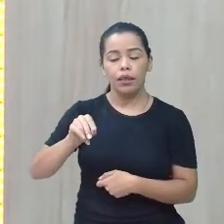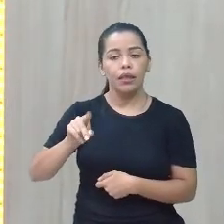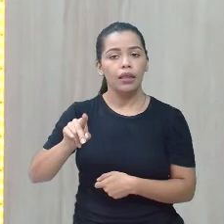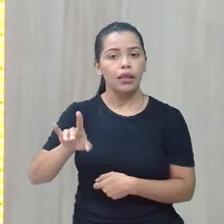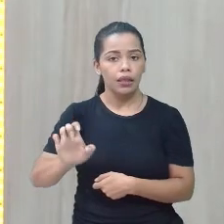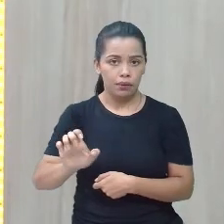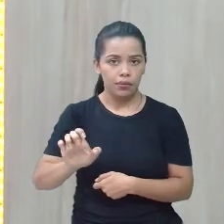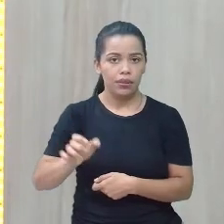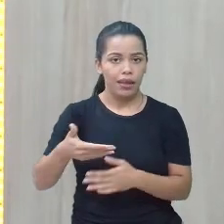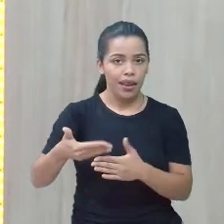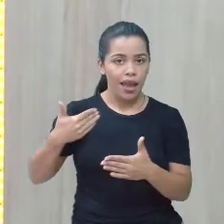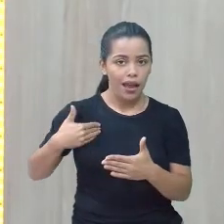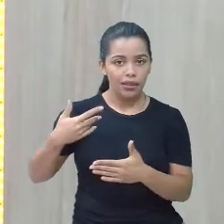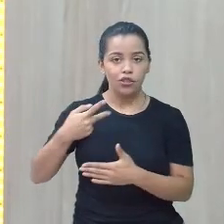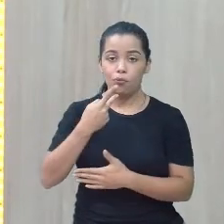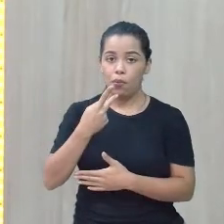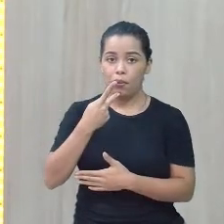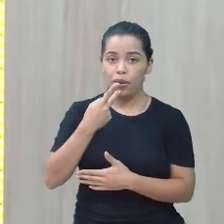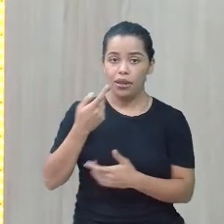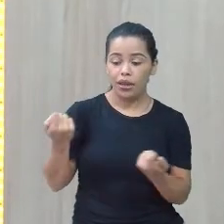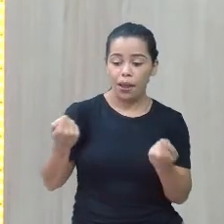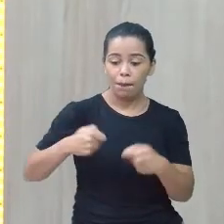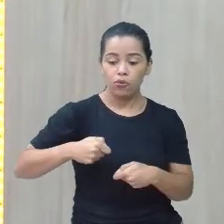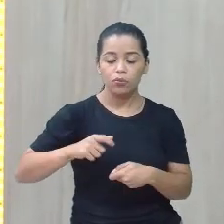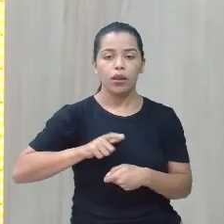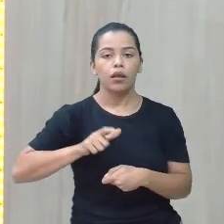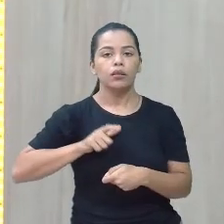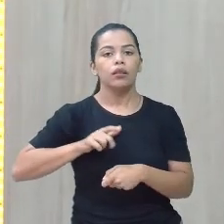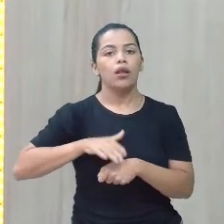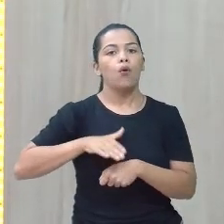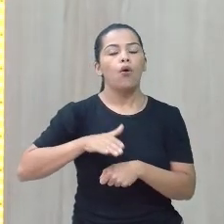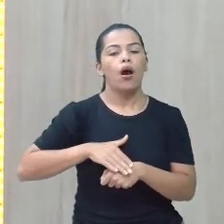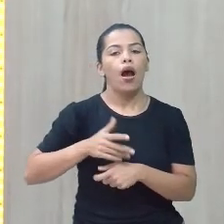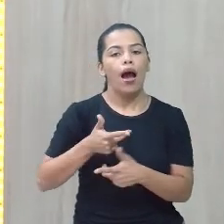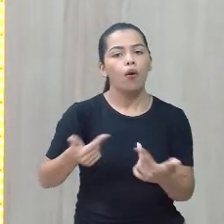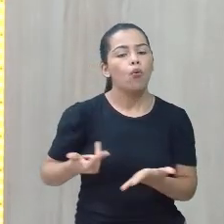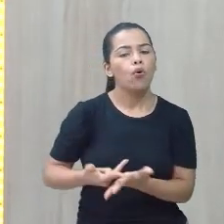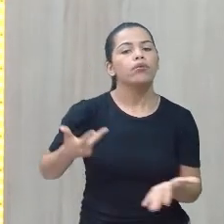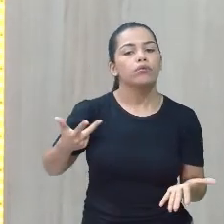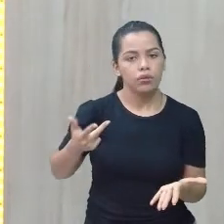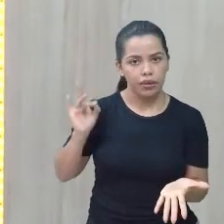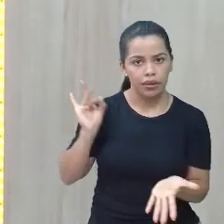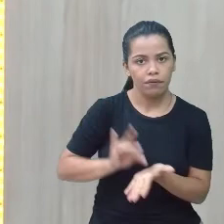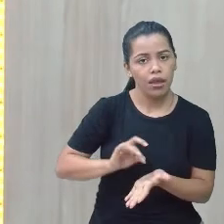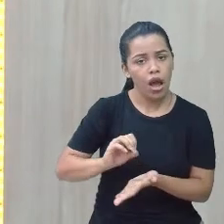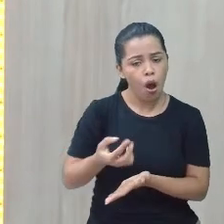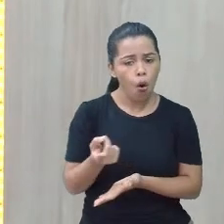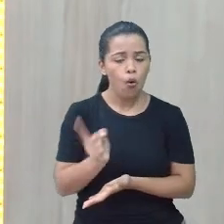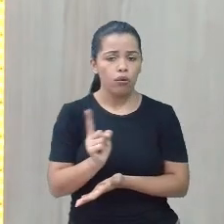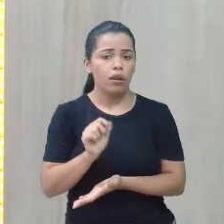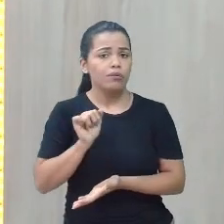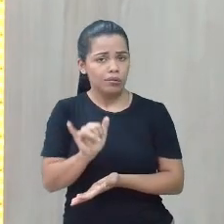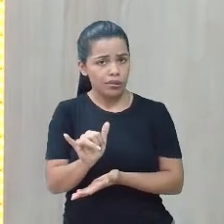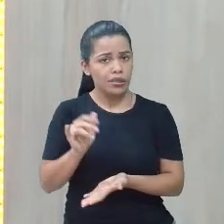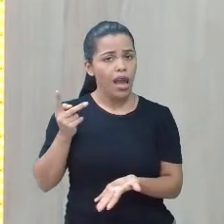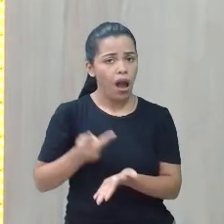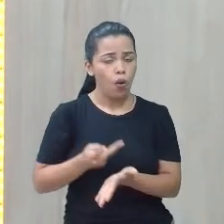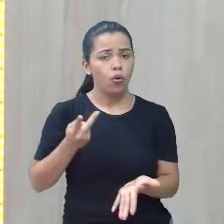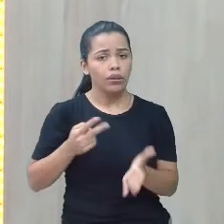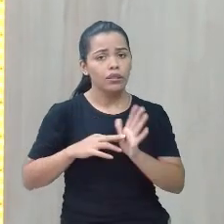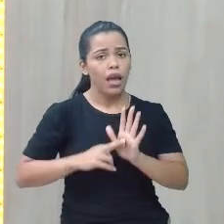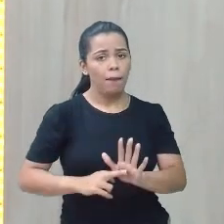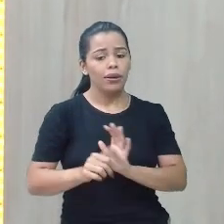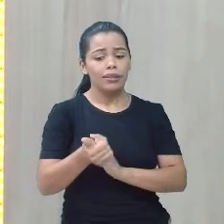a possibilidade da gente ter a situação acontecendo ou não. E se essa situação acontece, se ela